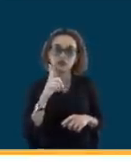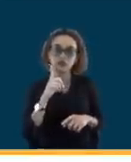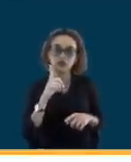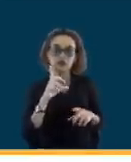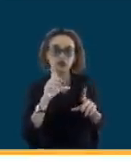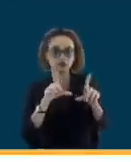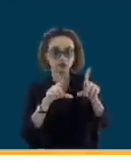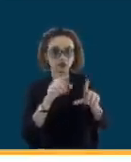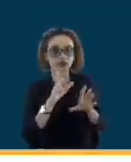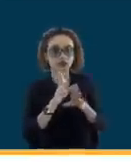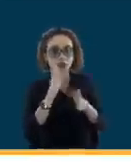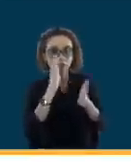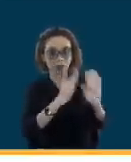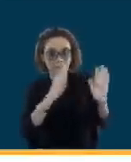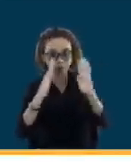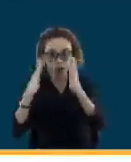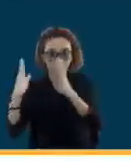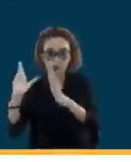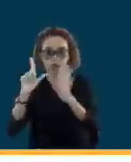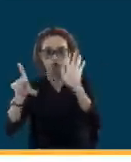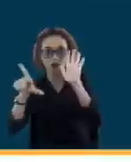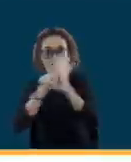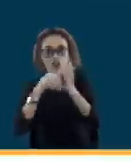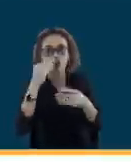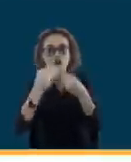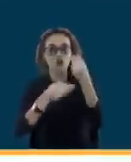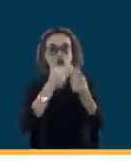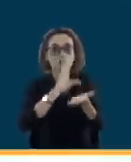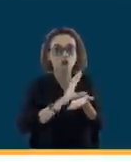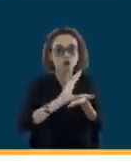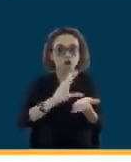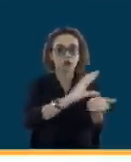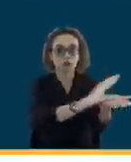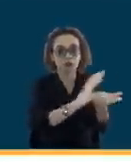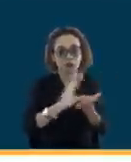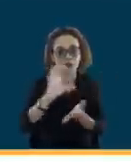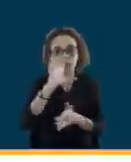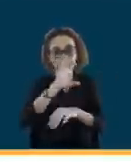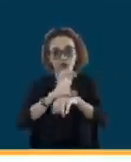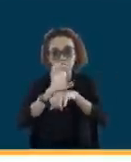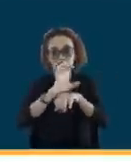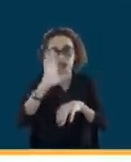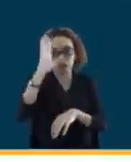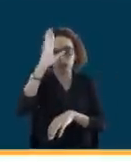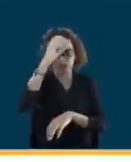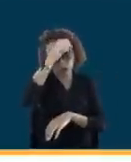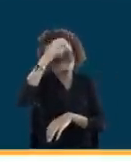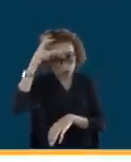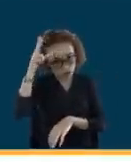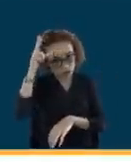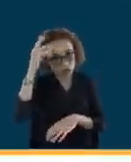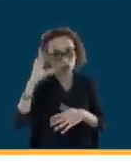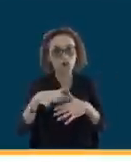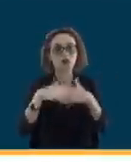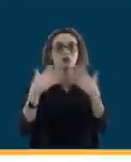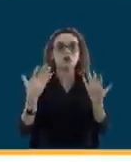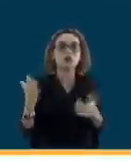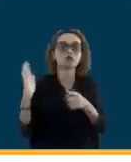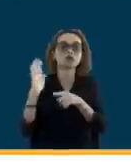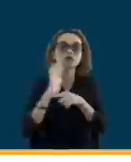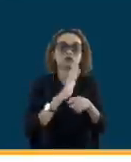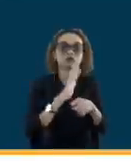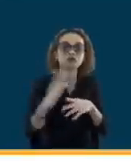passo a passo da lei, de como será o repasse dos recursos para os estados e municípios, qual é a atribuição de cada ente nesse